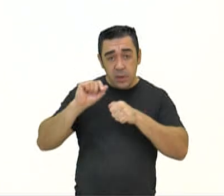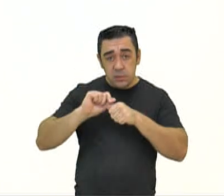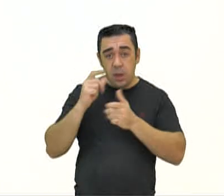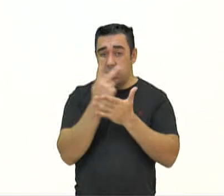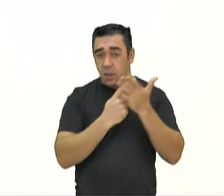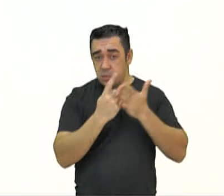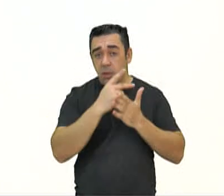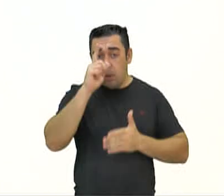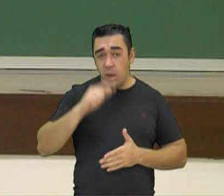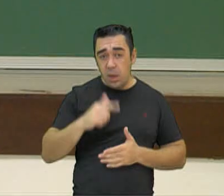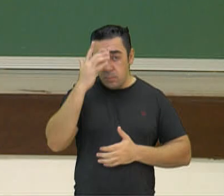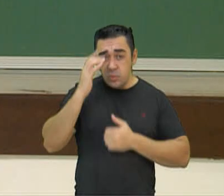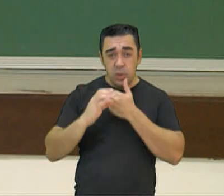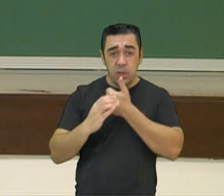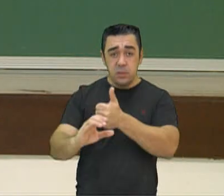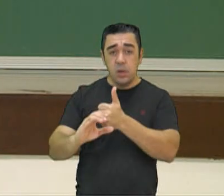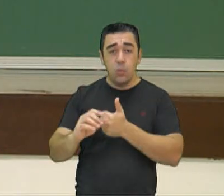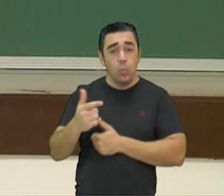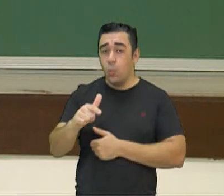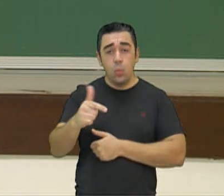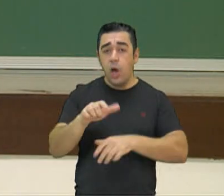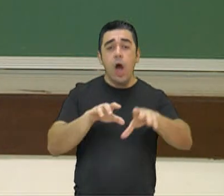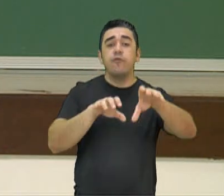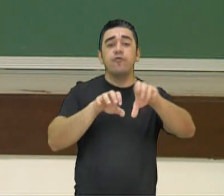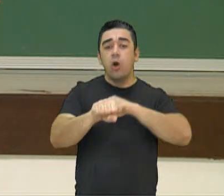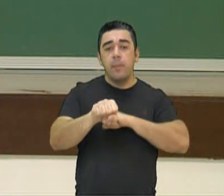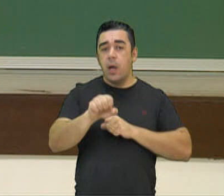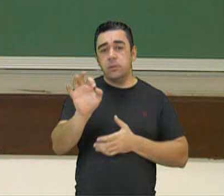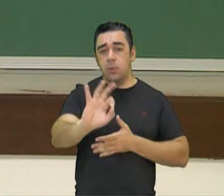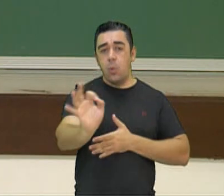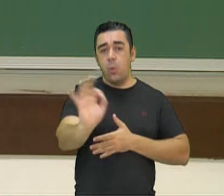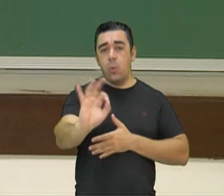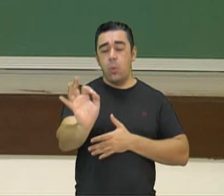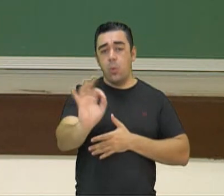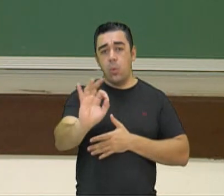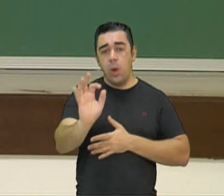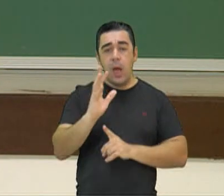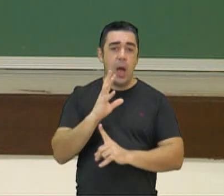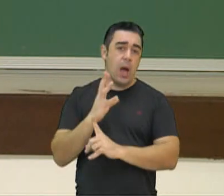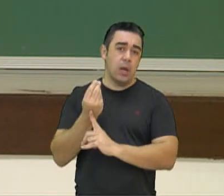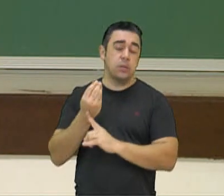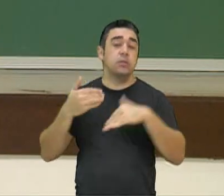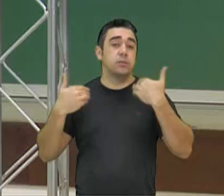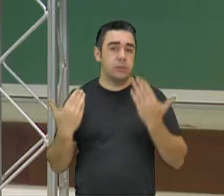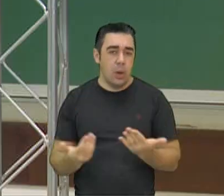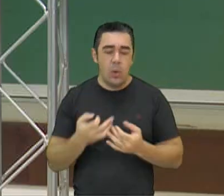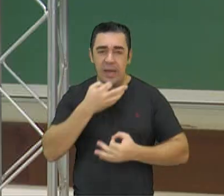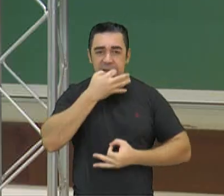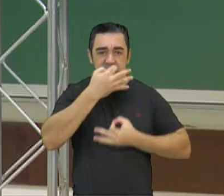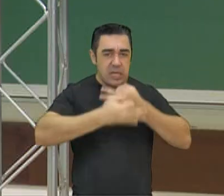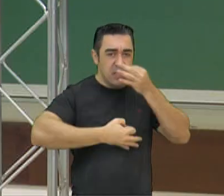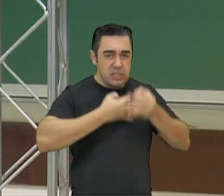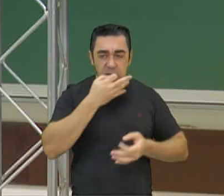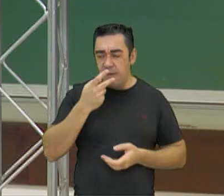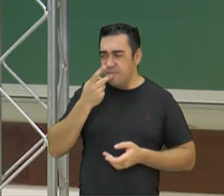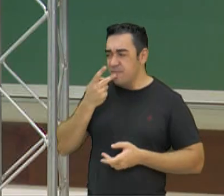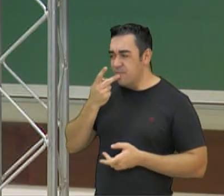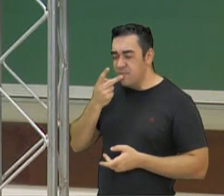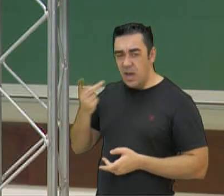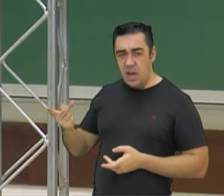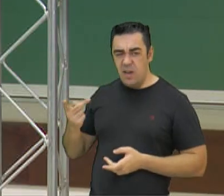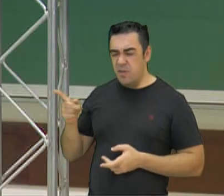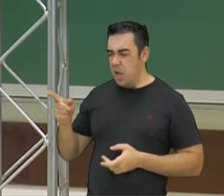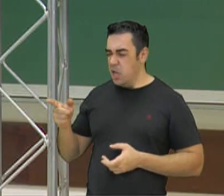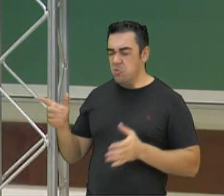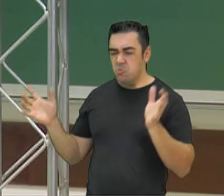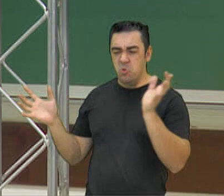próprios cristãos que não tinham formação em arte. Então, na crítica artística, falavam que a arte